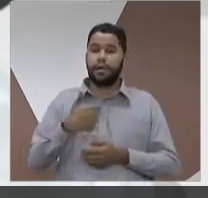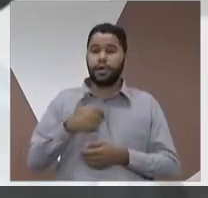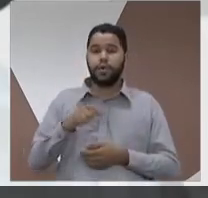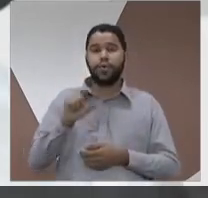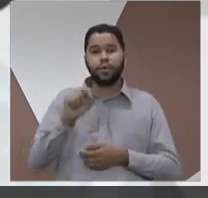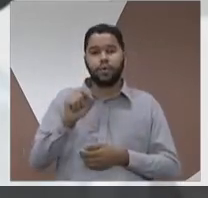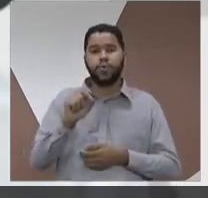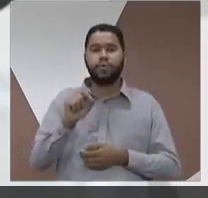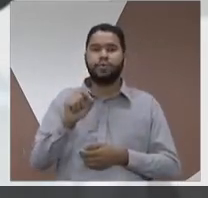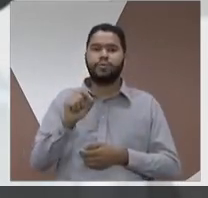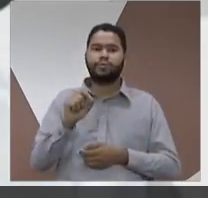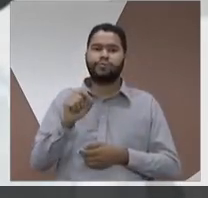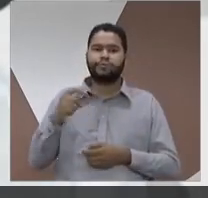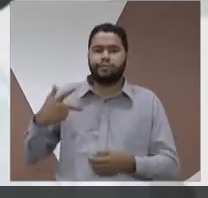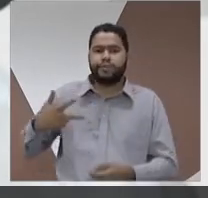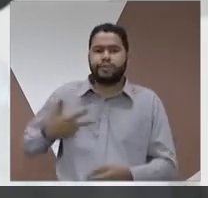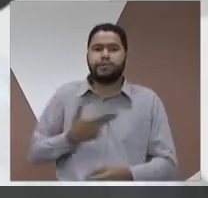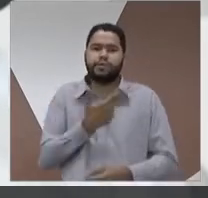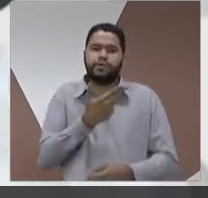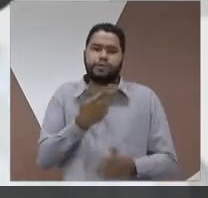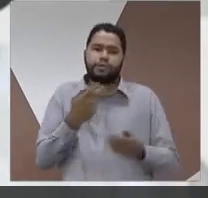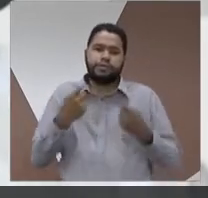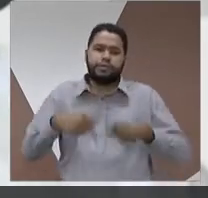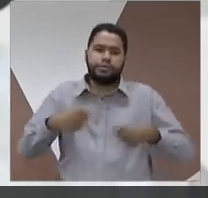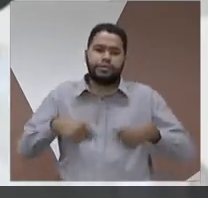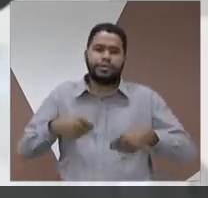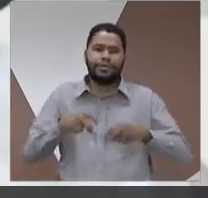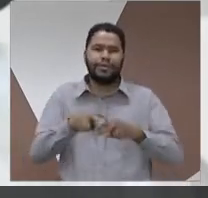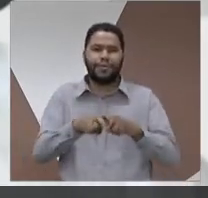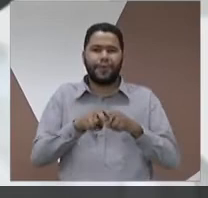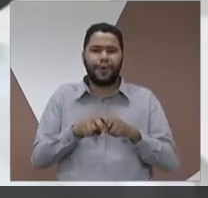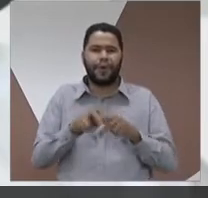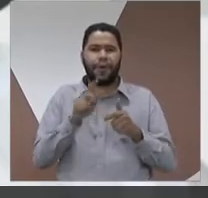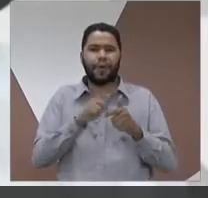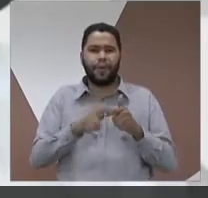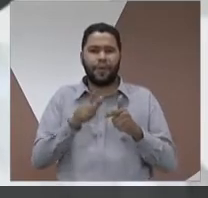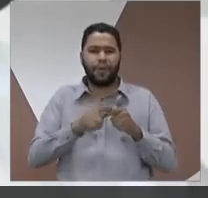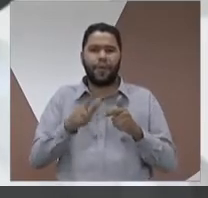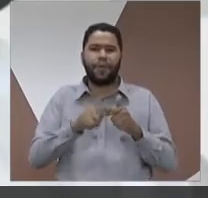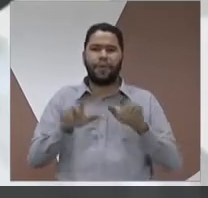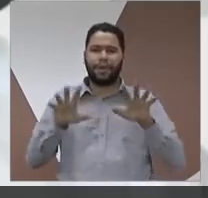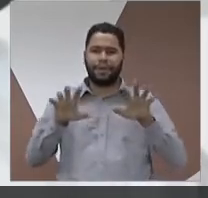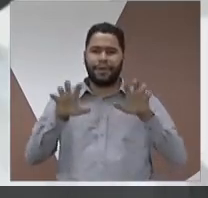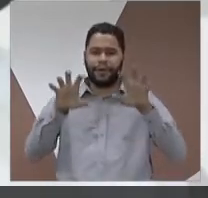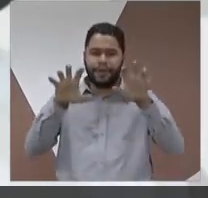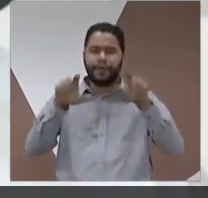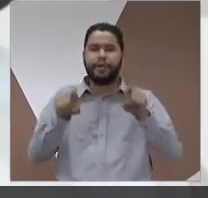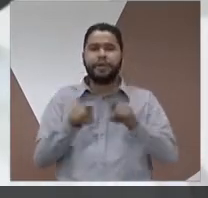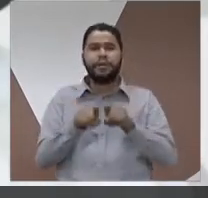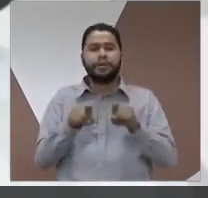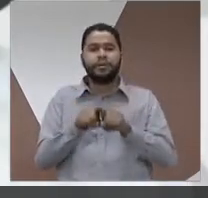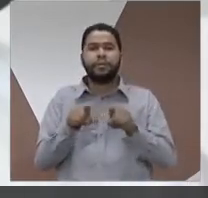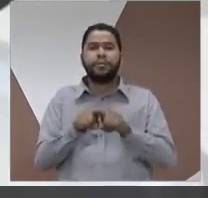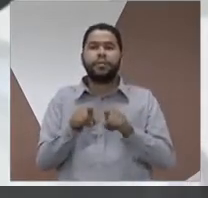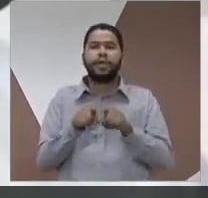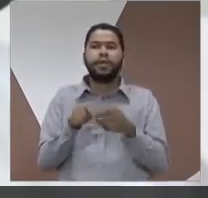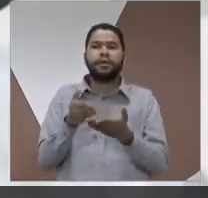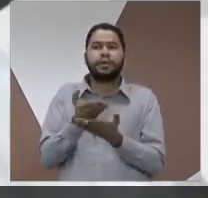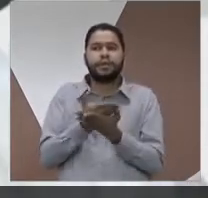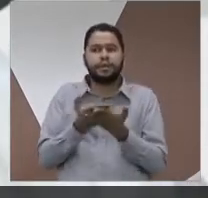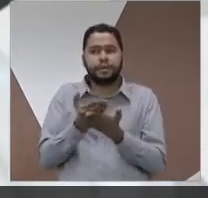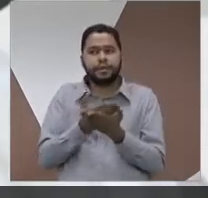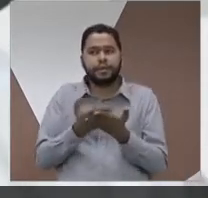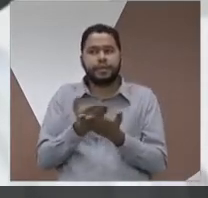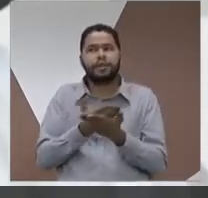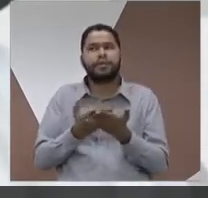Tive que me submeter a uma cirurgia em função de um problema oncológico e atualmente eu estou fazendo esse tratamento